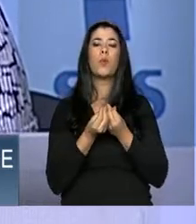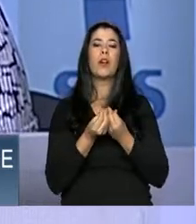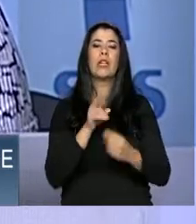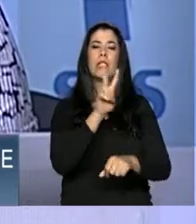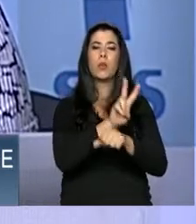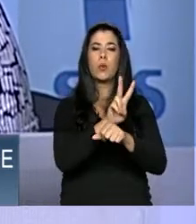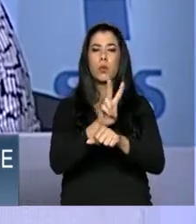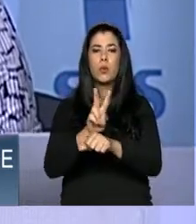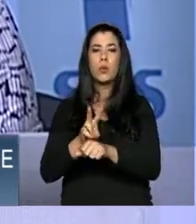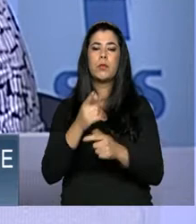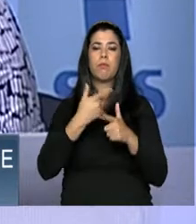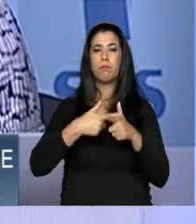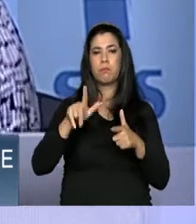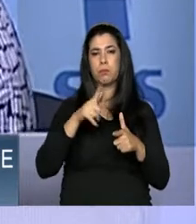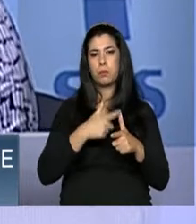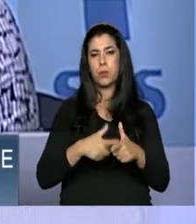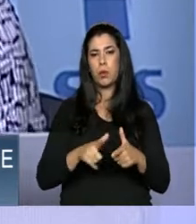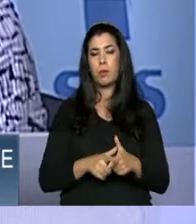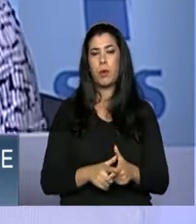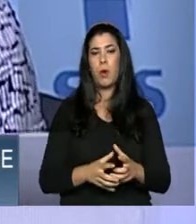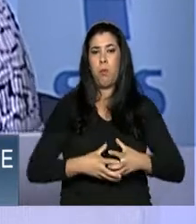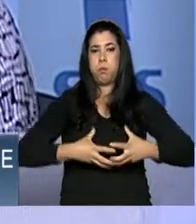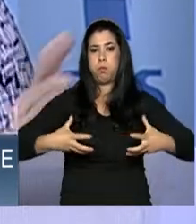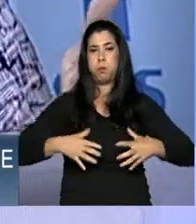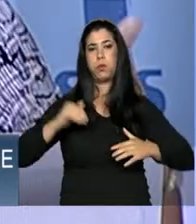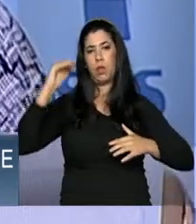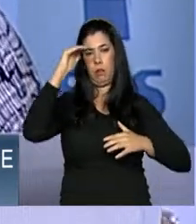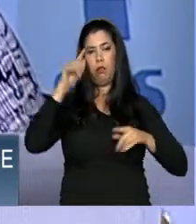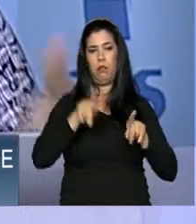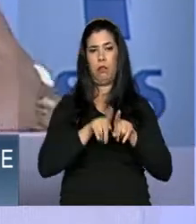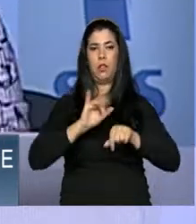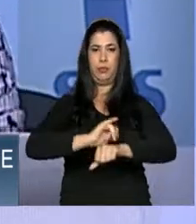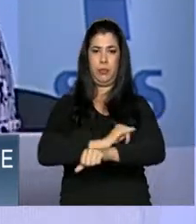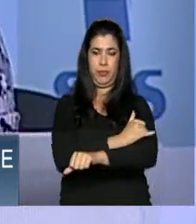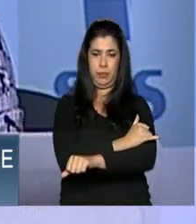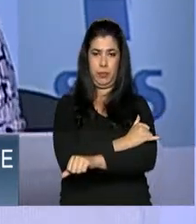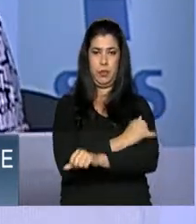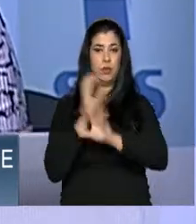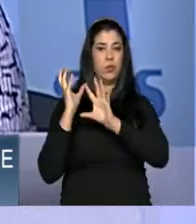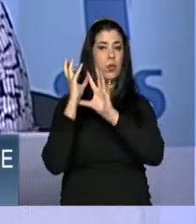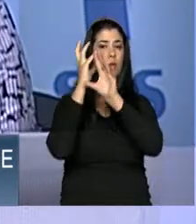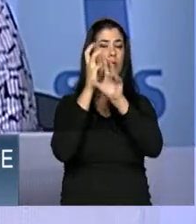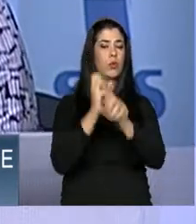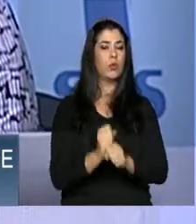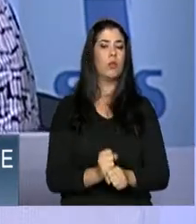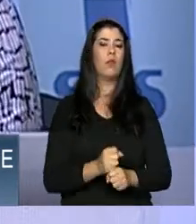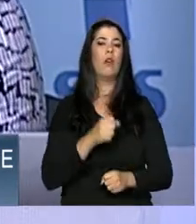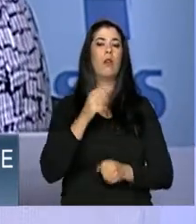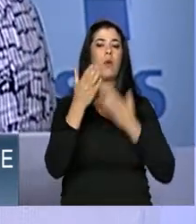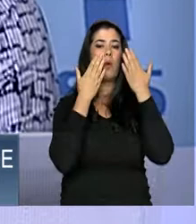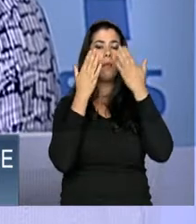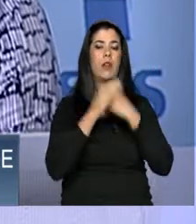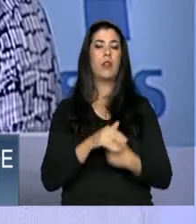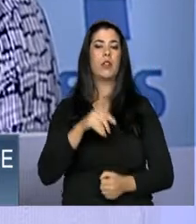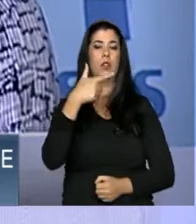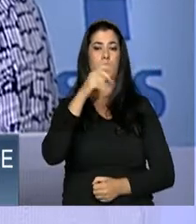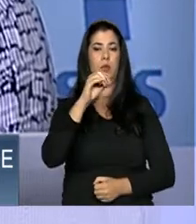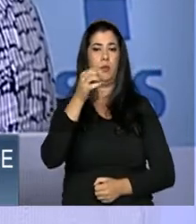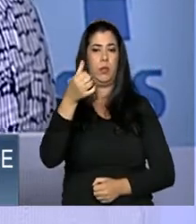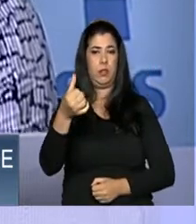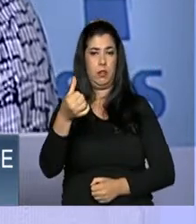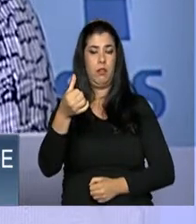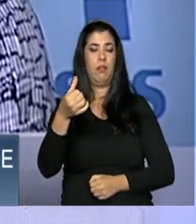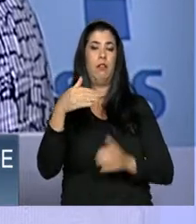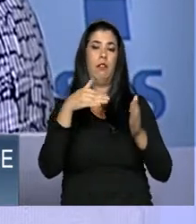e o excesso de peso. Bem, na nossa série histórica de 2006 a 2014, já se pode ver